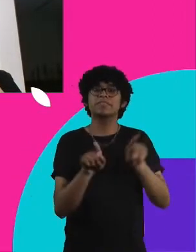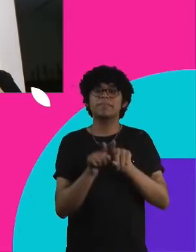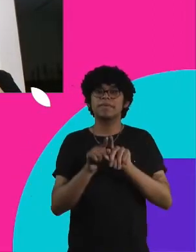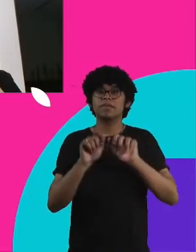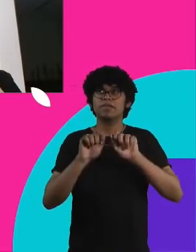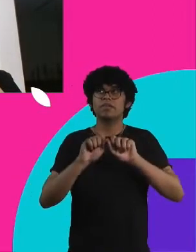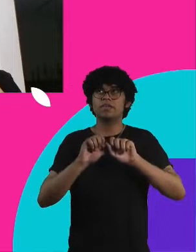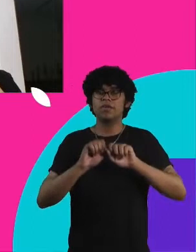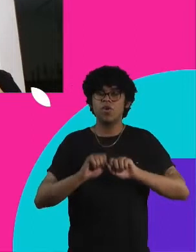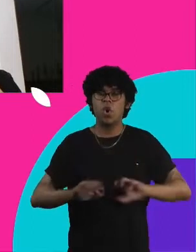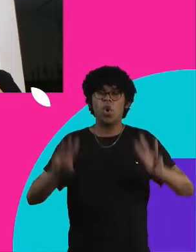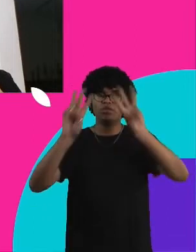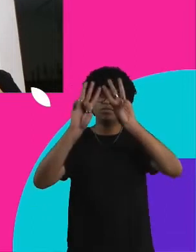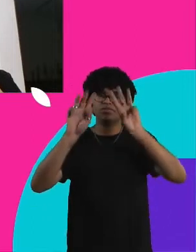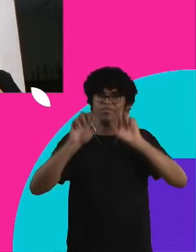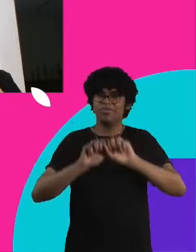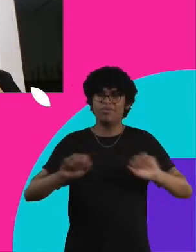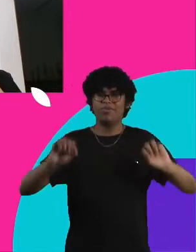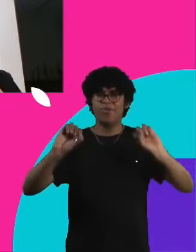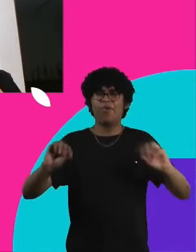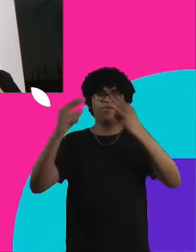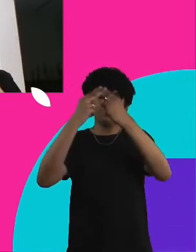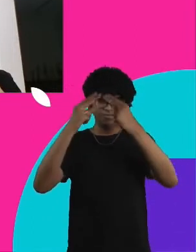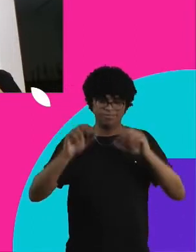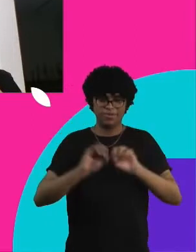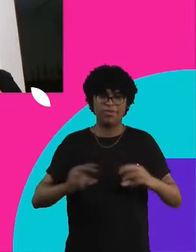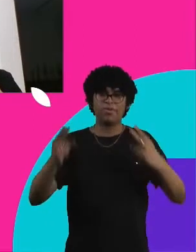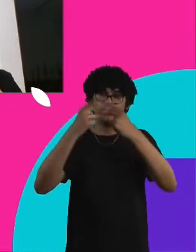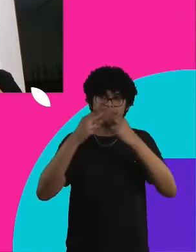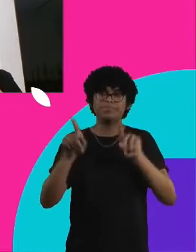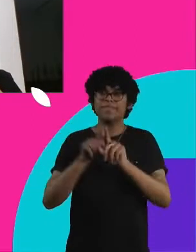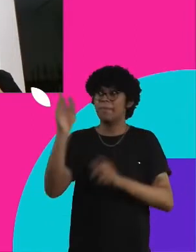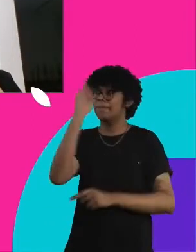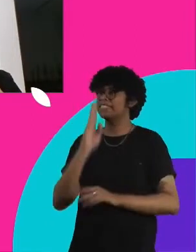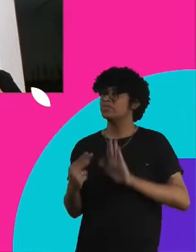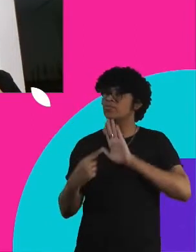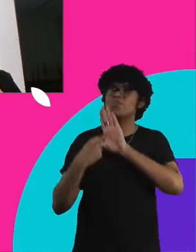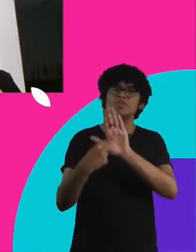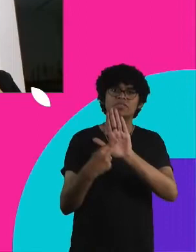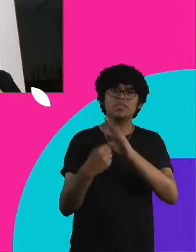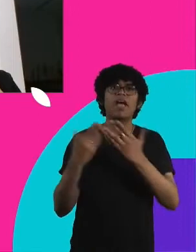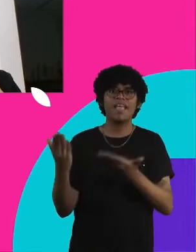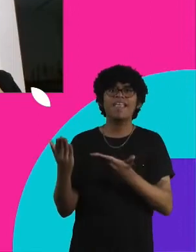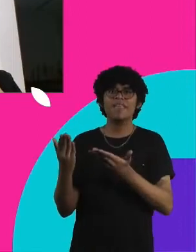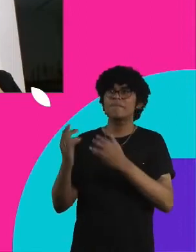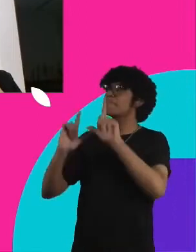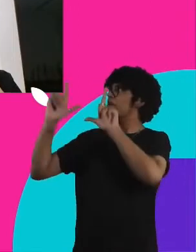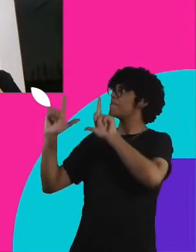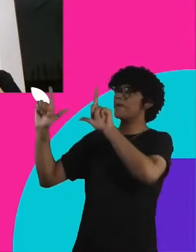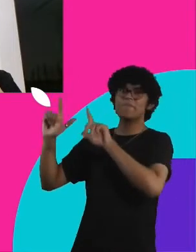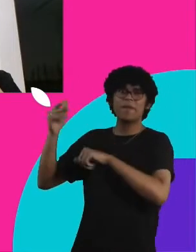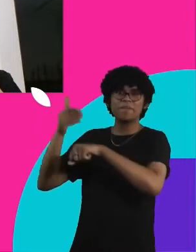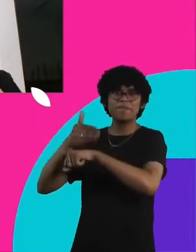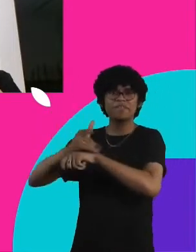como um Brasil que a gente quer mostrar para o mundo, né? Um Brasil que está aqui nessa tela, de gente que faz acontecer, como um